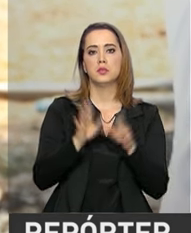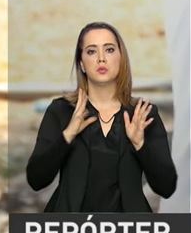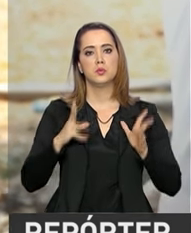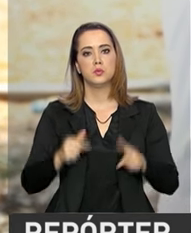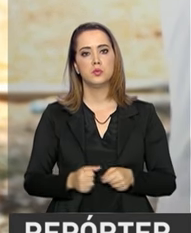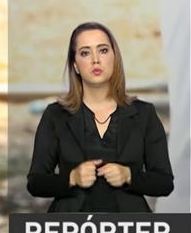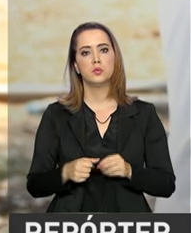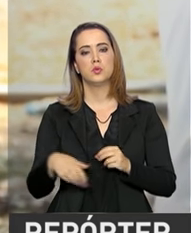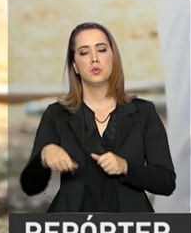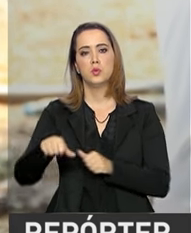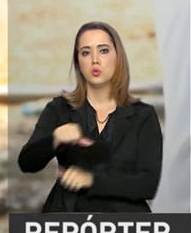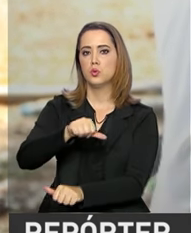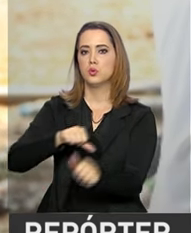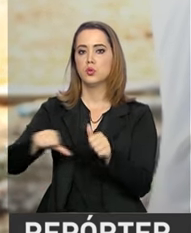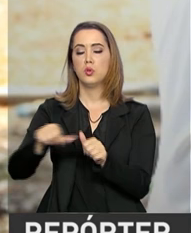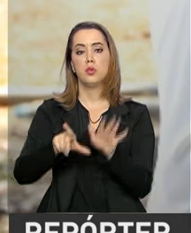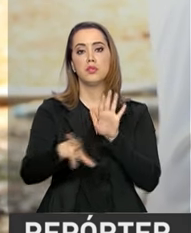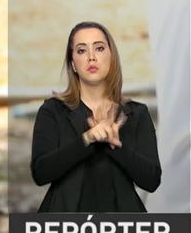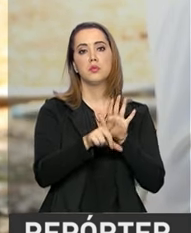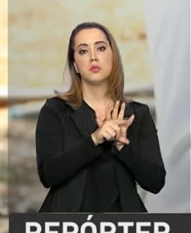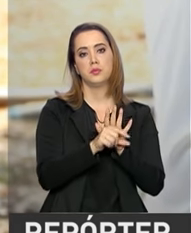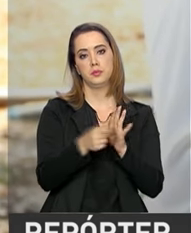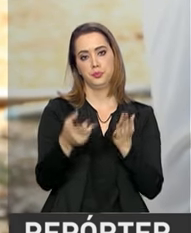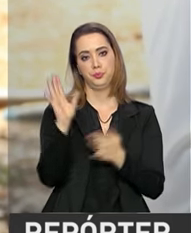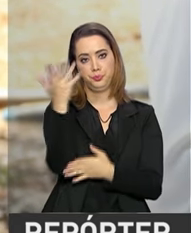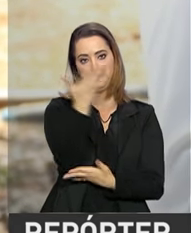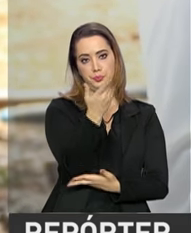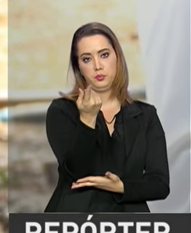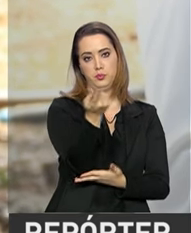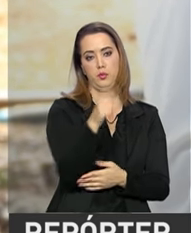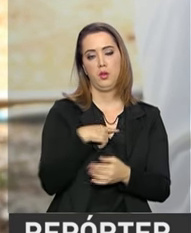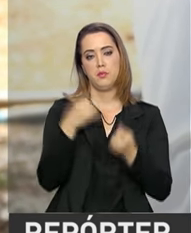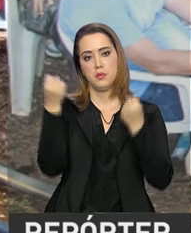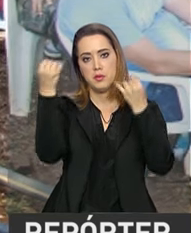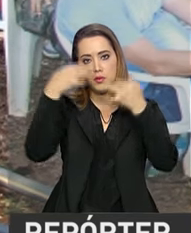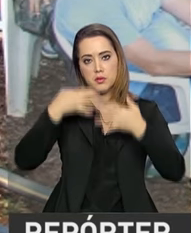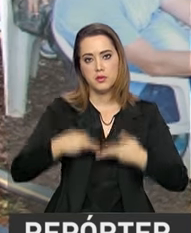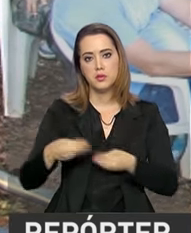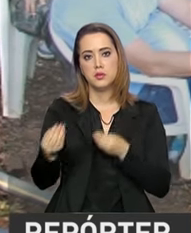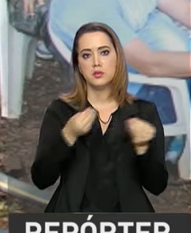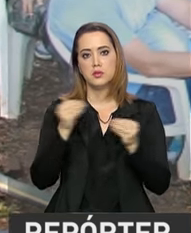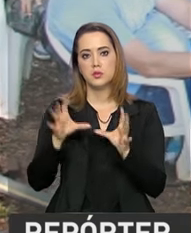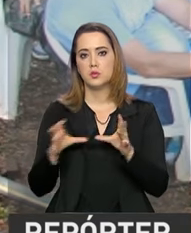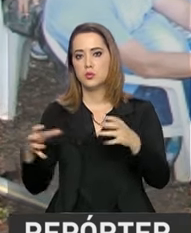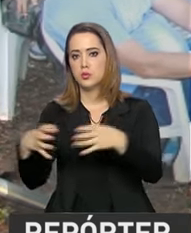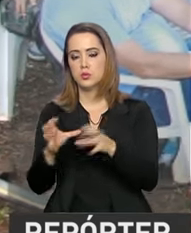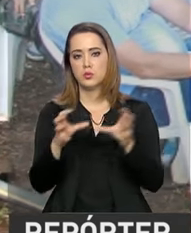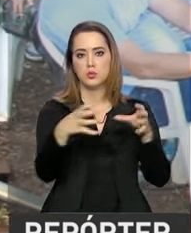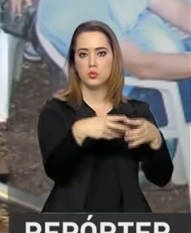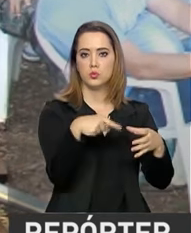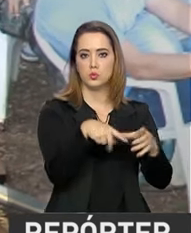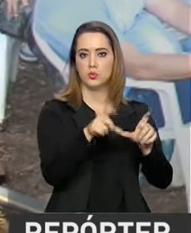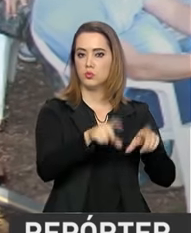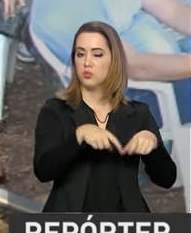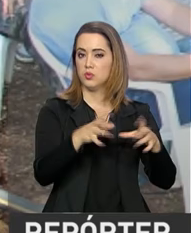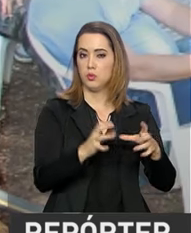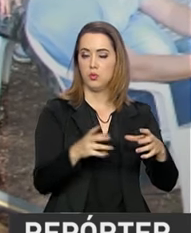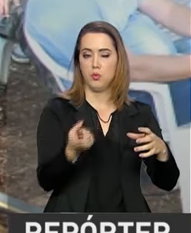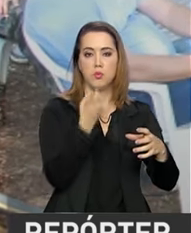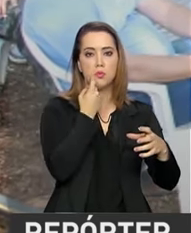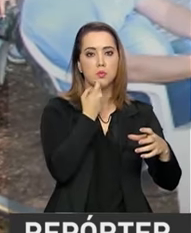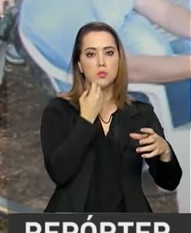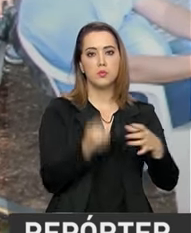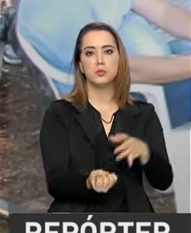manejo e legislação ambiental também explica a quantidade de peixes que pode ser colocada num sistema de cultivo e